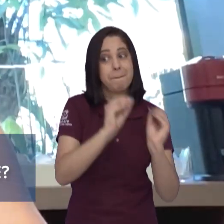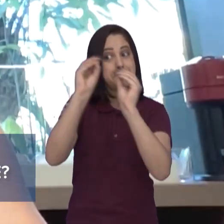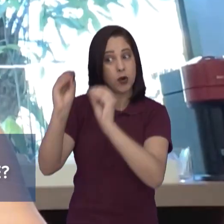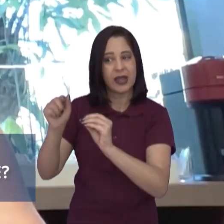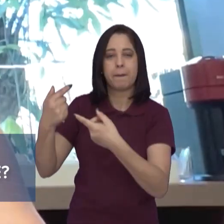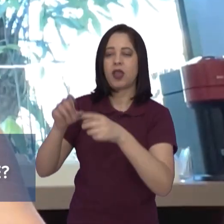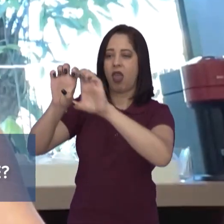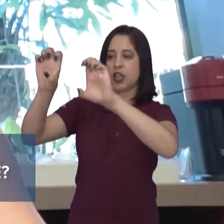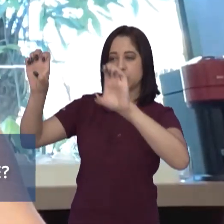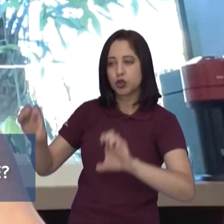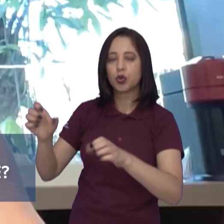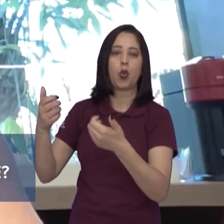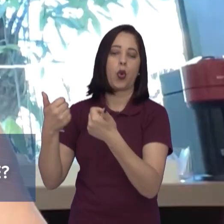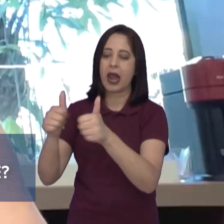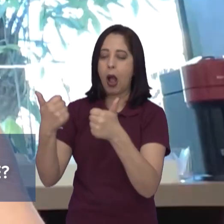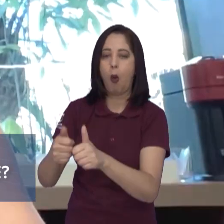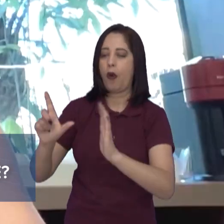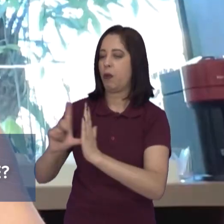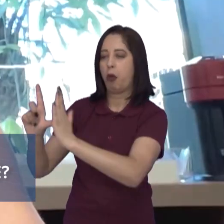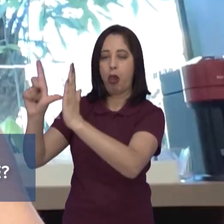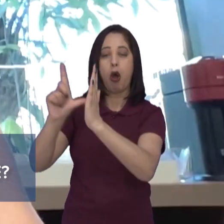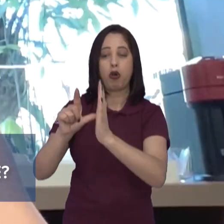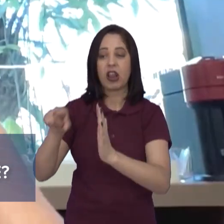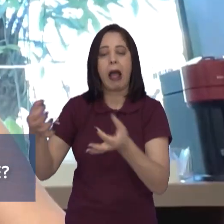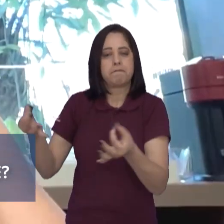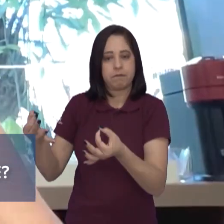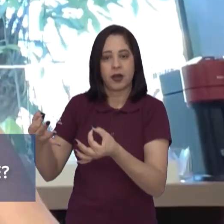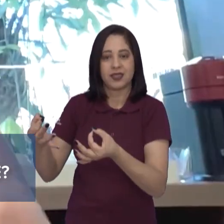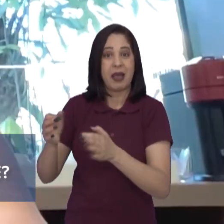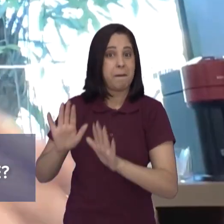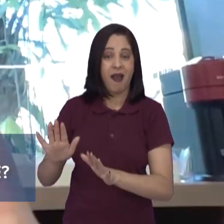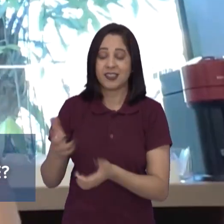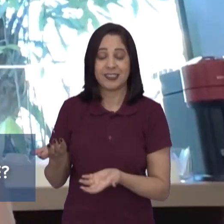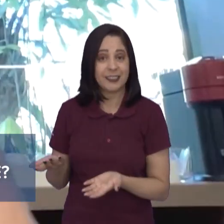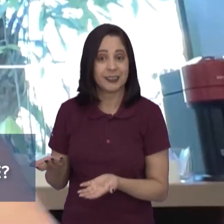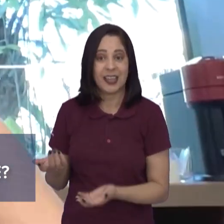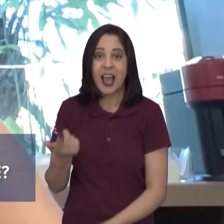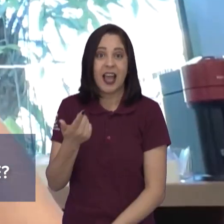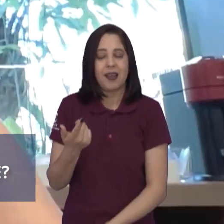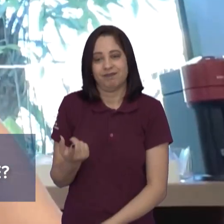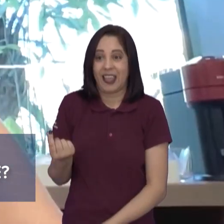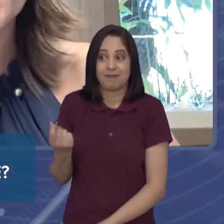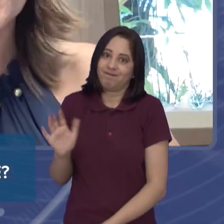pela parte de transportes, comércio, só que eu não tenho ofertas na mesma